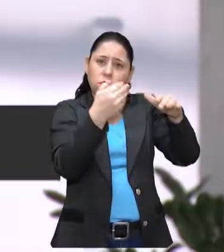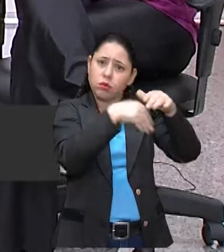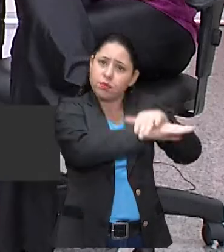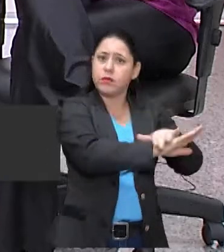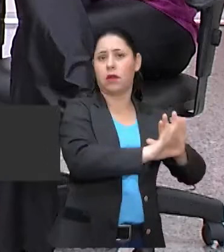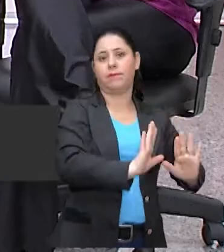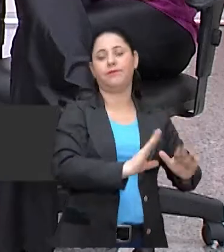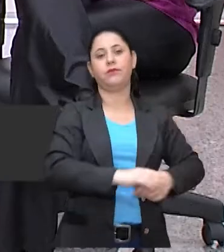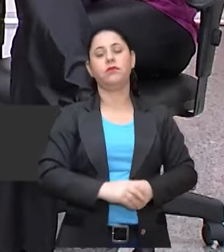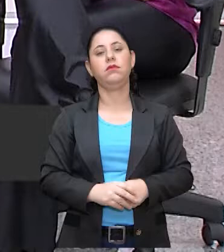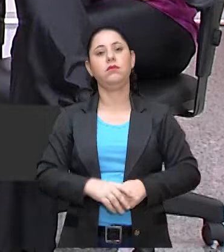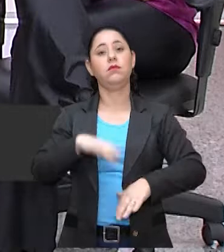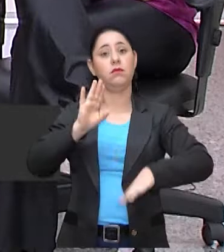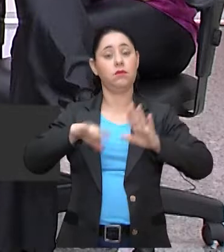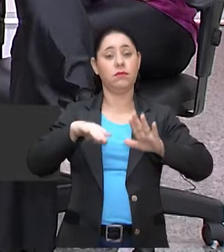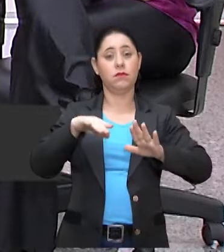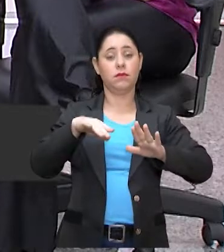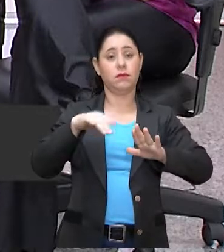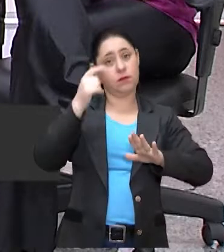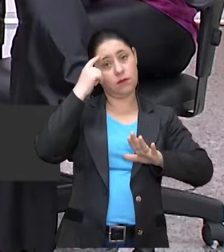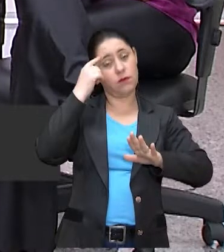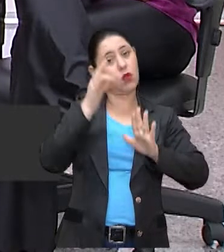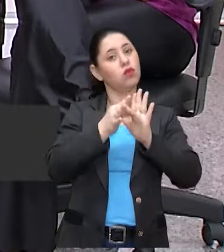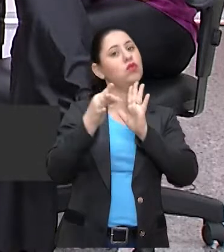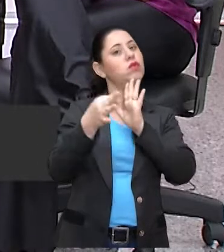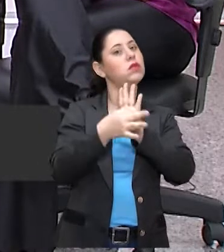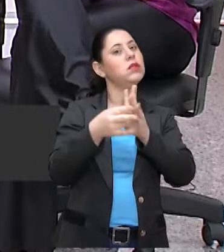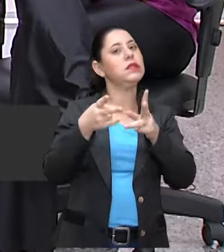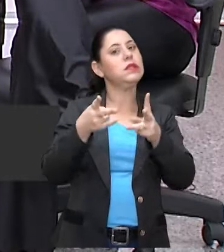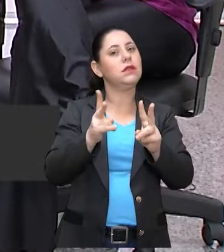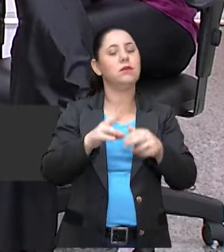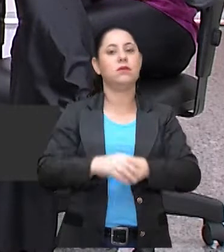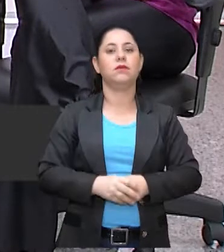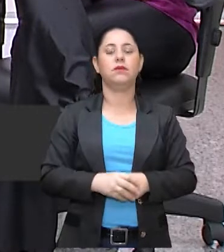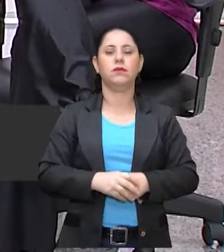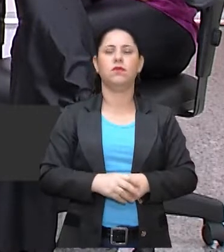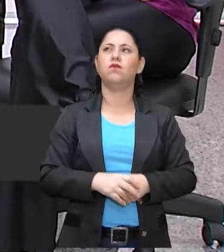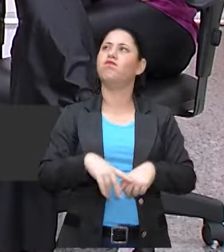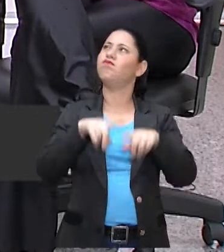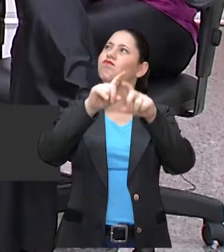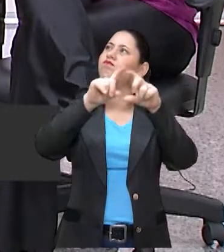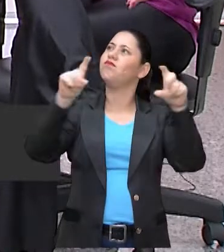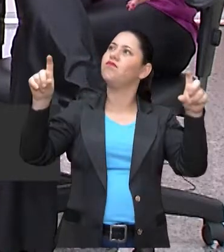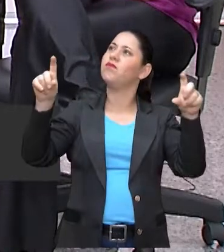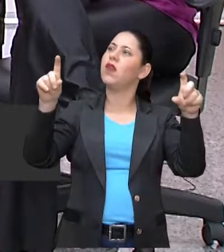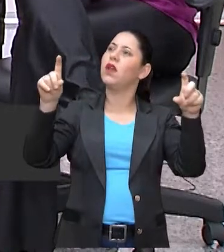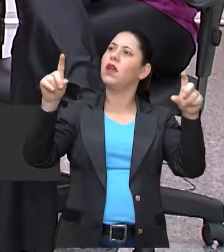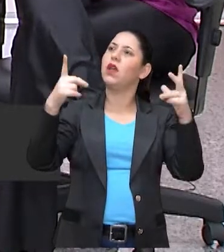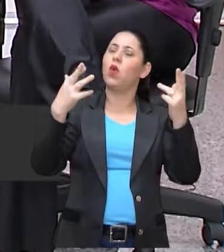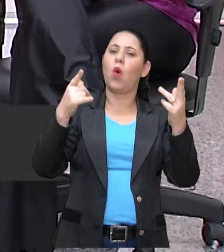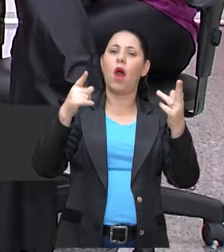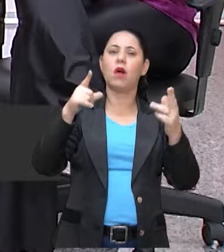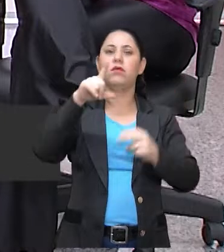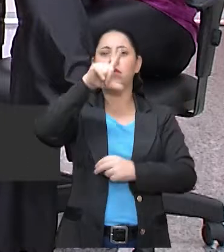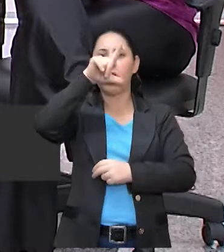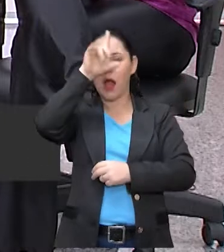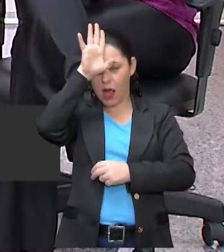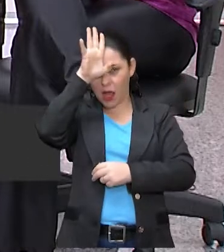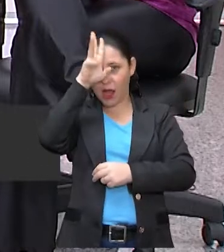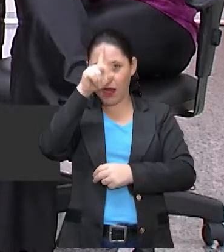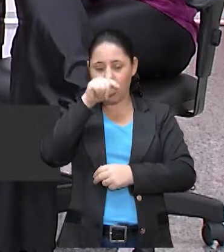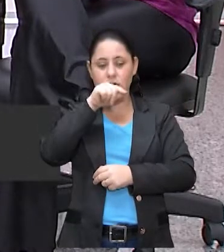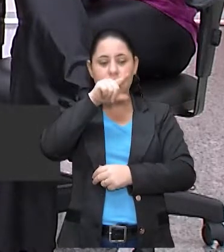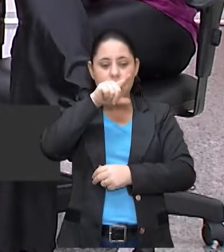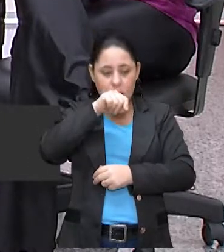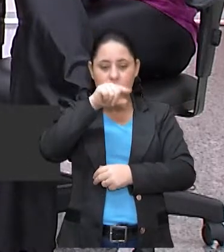é uma coisa que eu sempre sugiro. Né? Como é que é o ditado? De grão em grão a galinha enche o papo. Então junta de 10 em